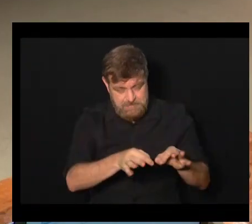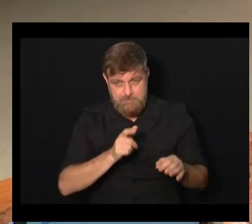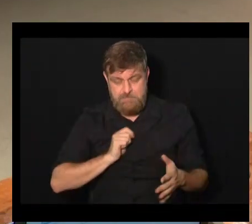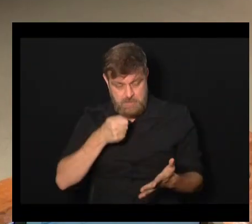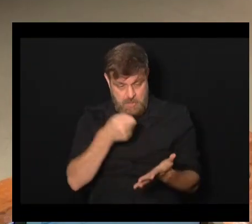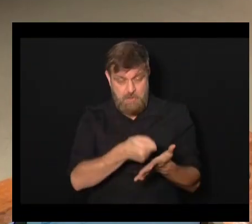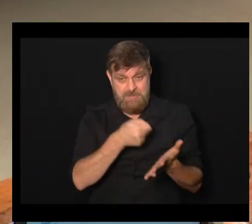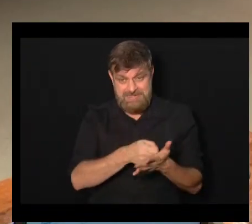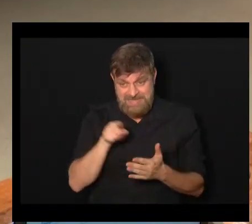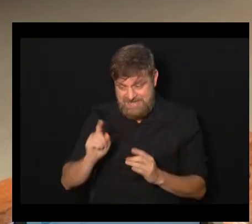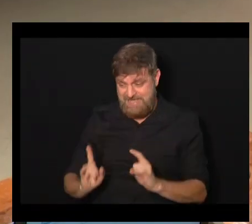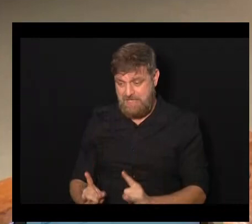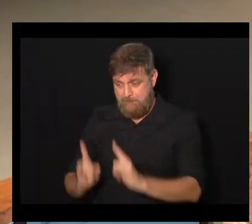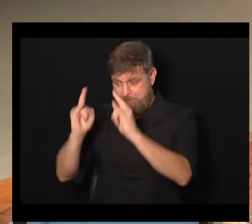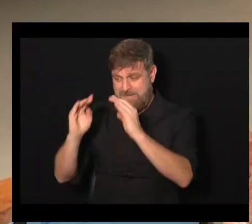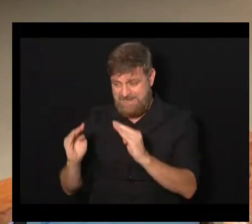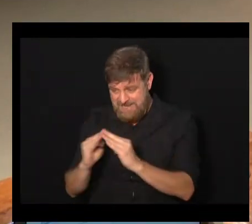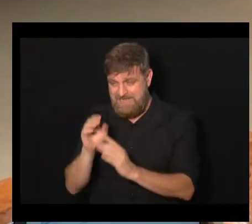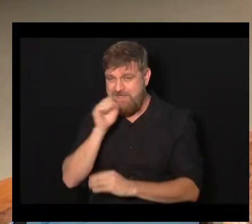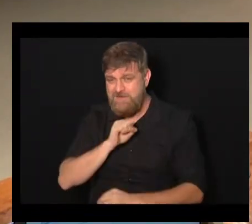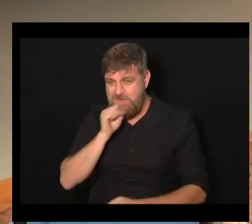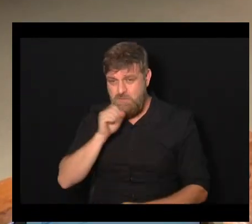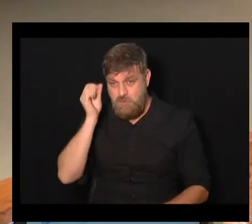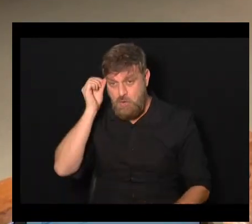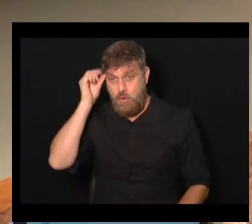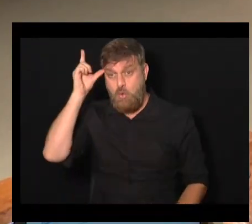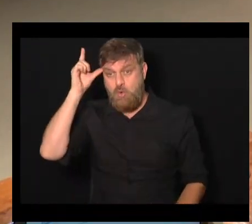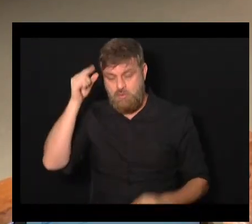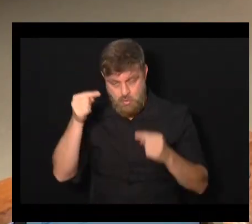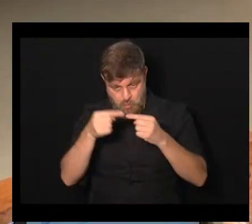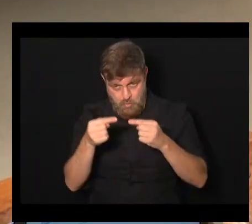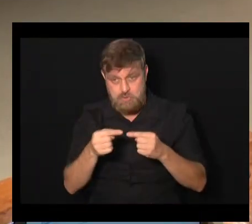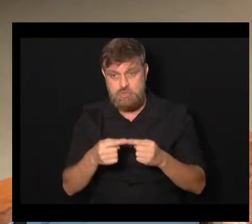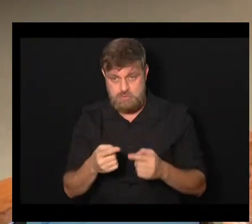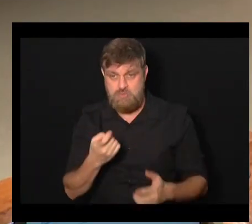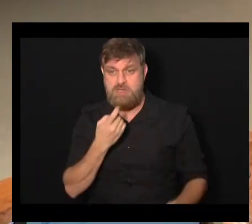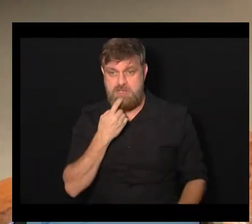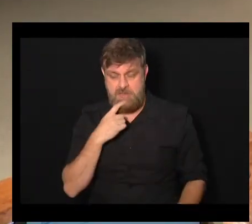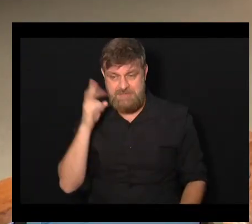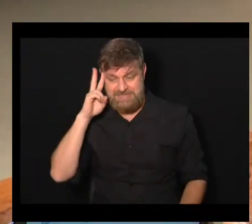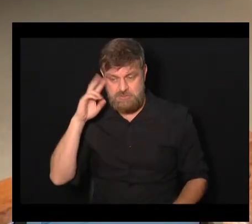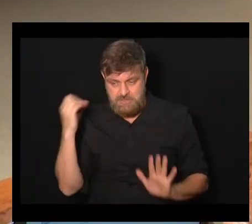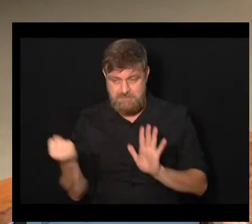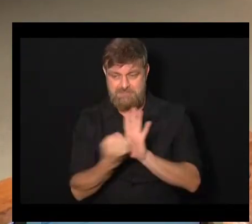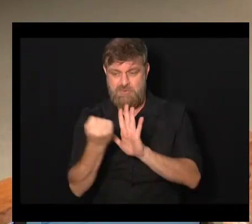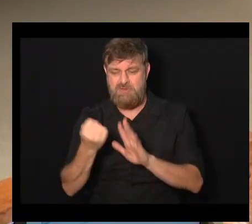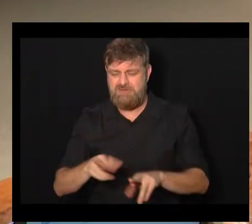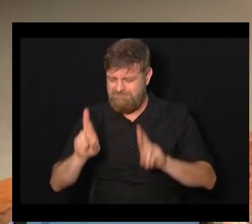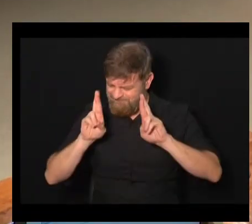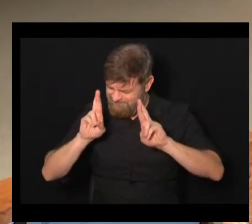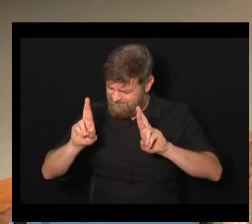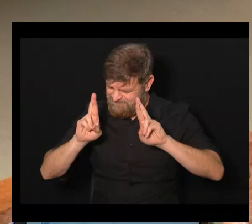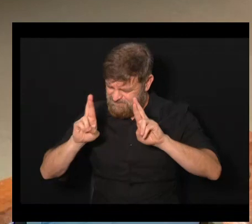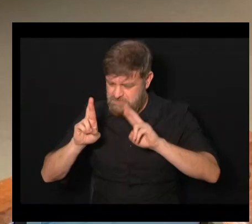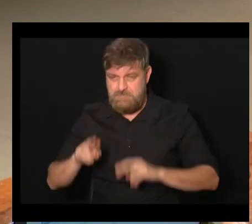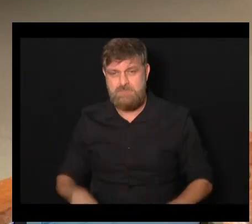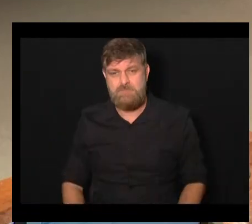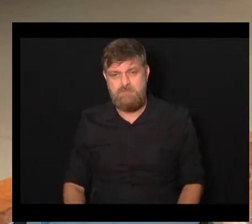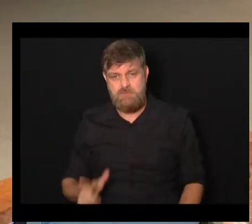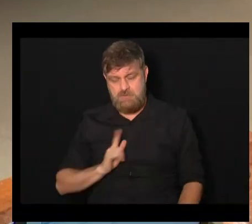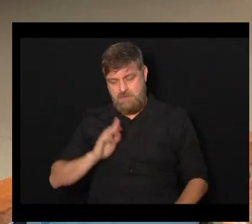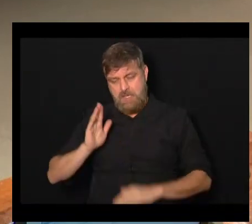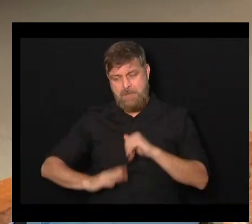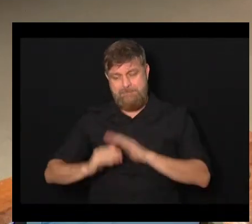para garantir que aquele recurso seja utilizado no imóvel tombado, mas a gente espera que com essa